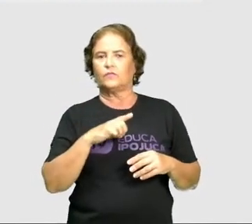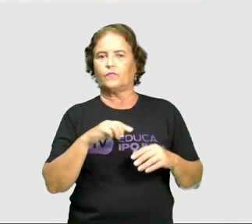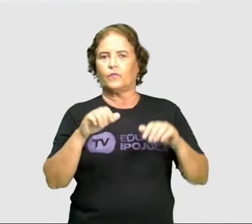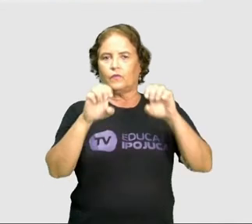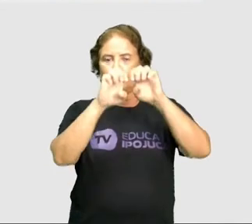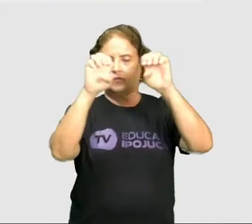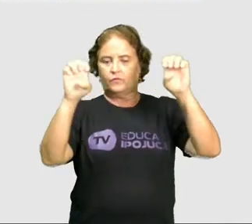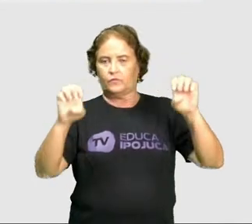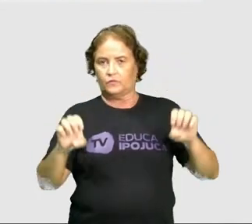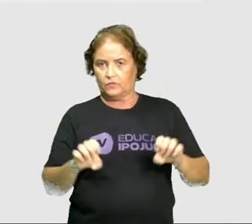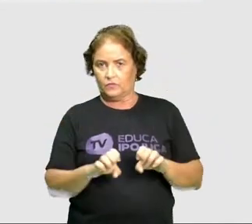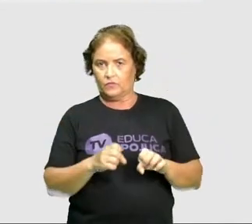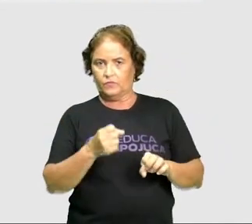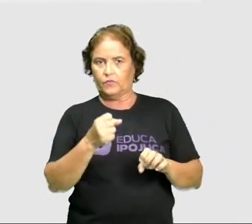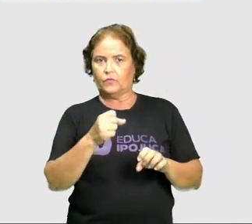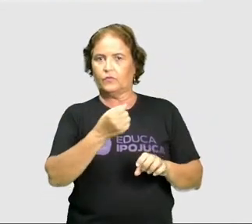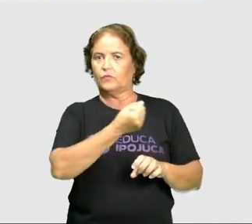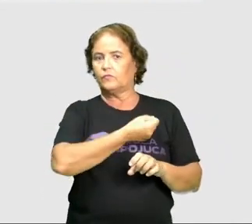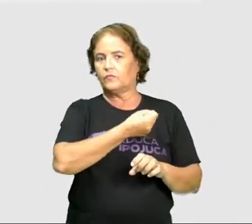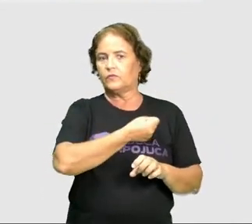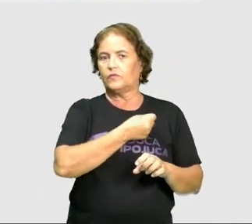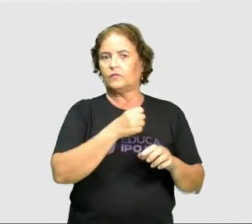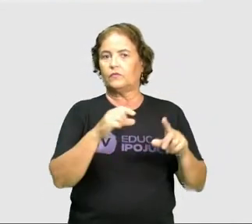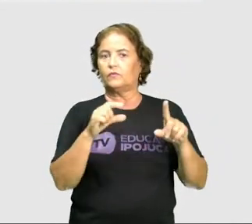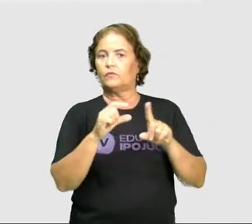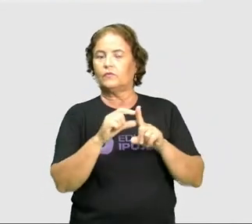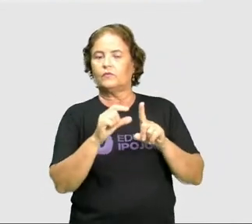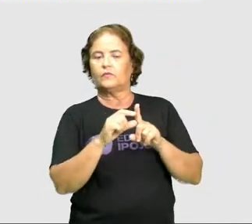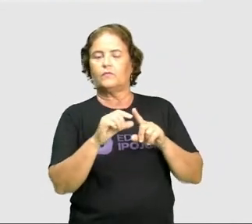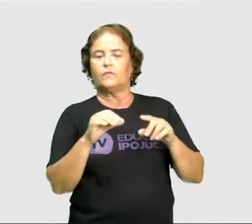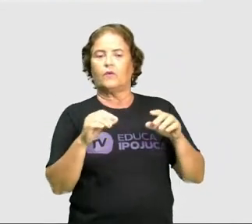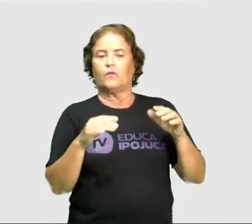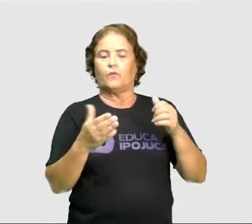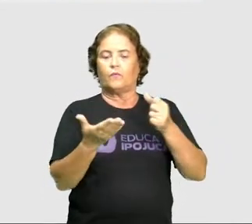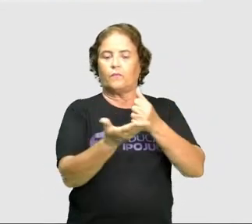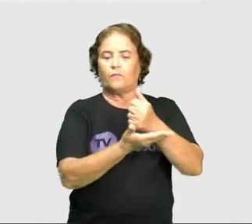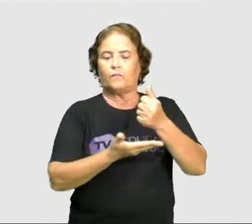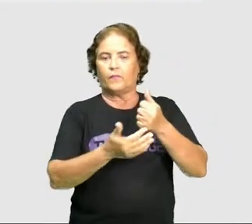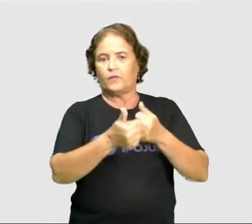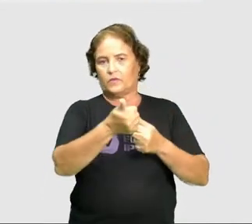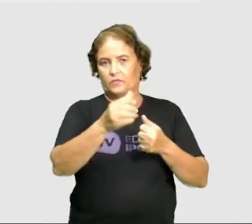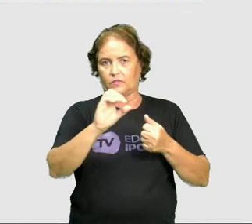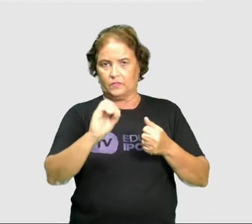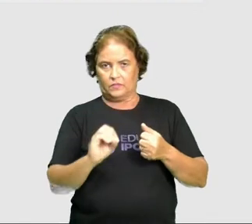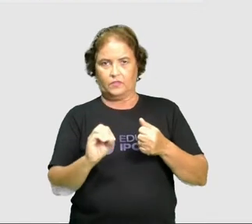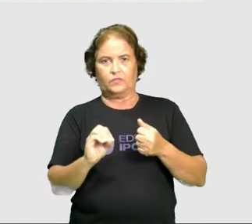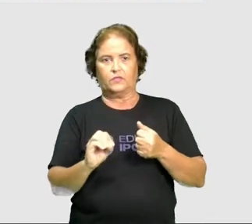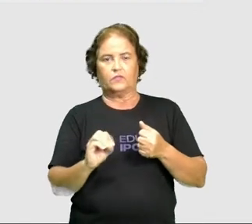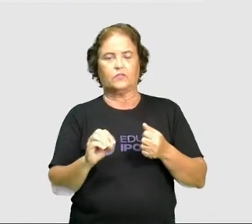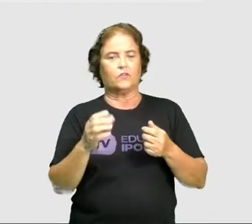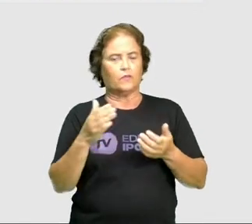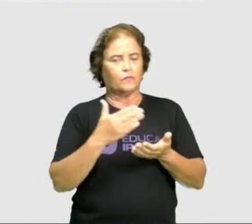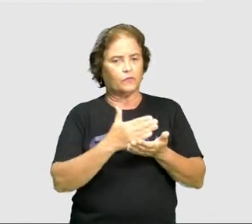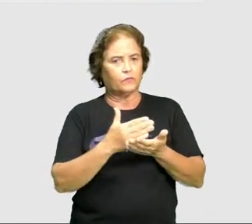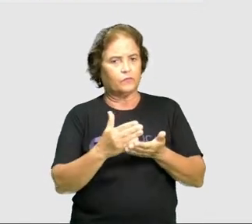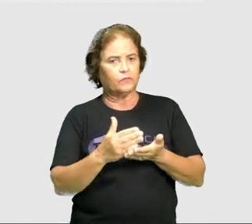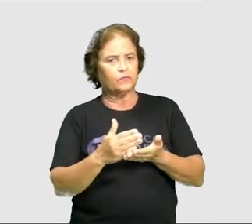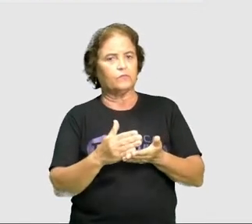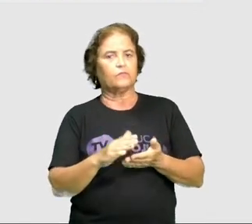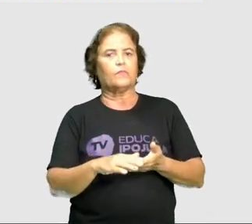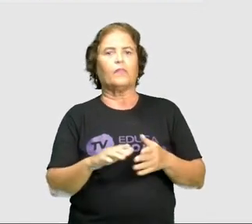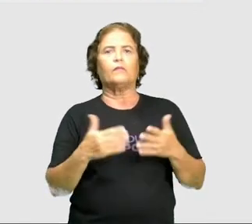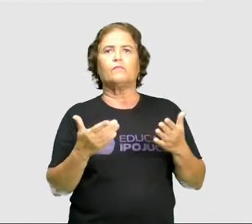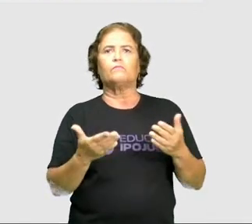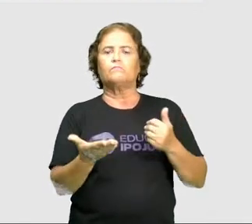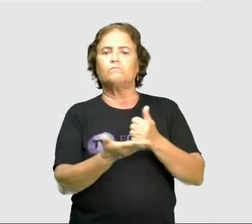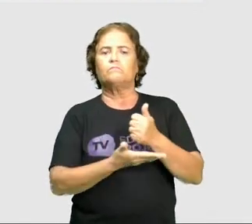numeração decimal, ele é a base 10. Lembra que Tia falou desde o início? A gente sabe que ele começa da base 10, mas que base é